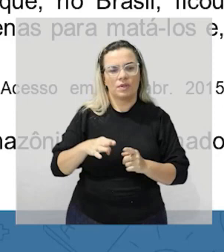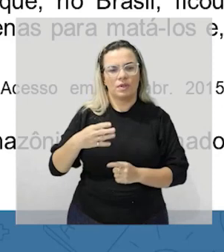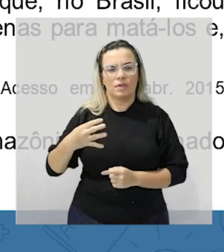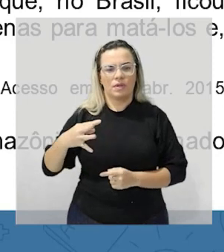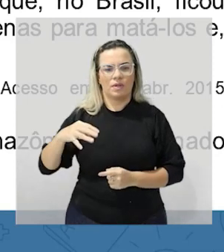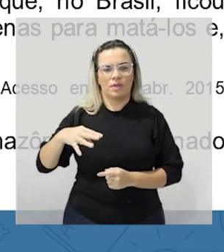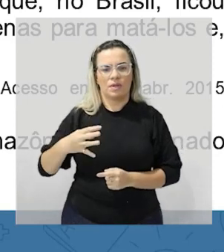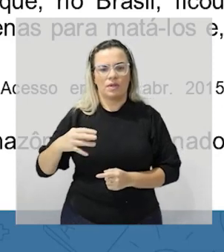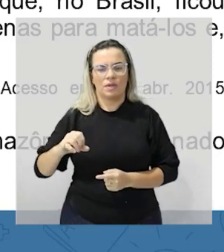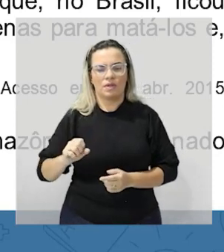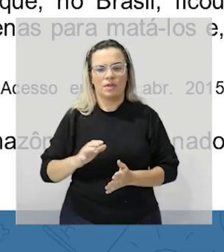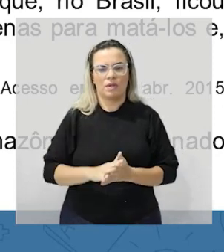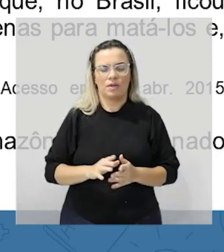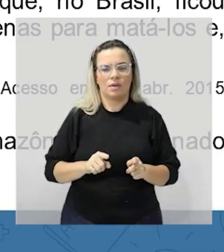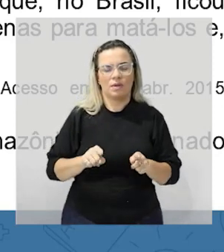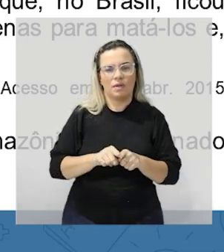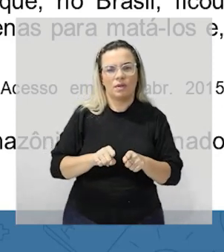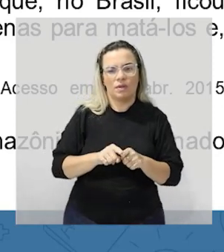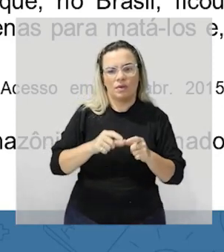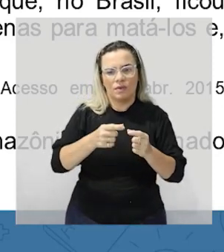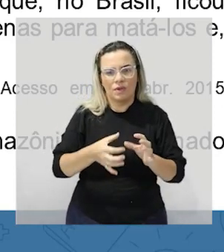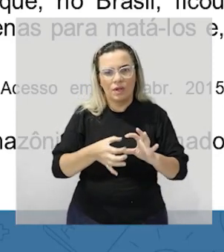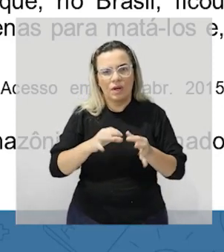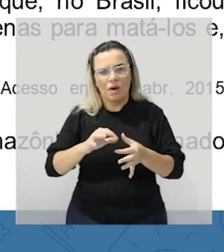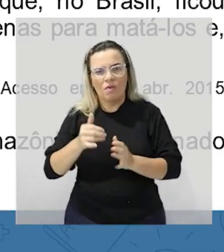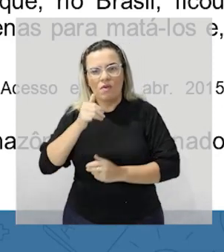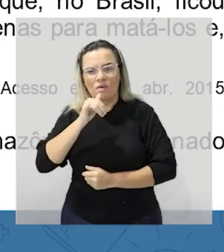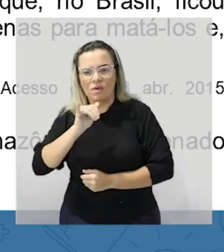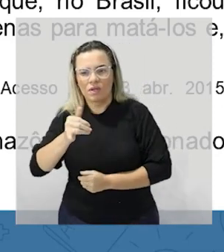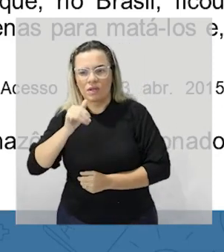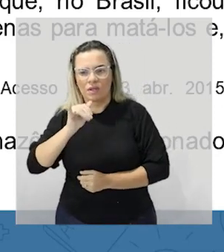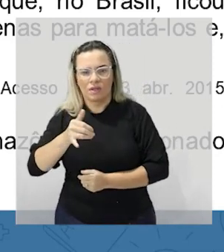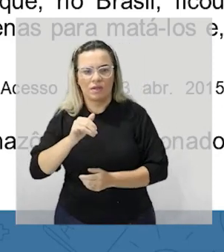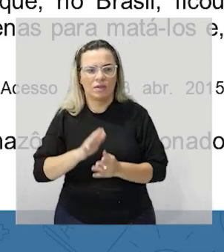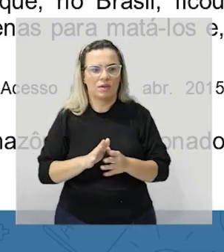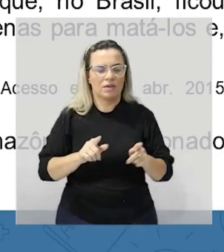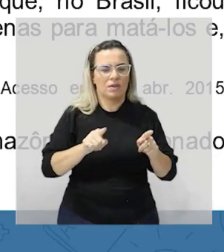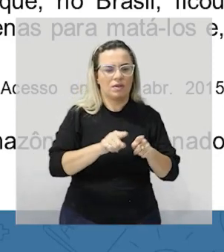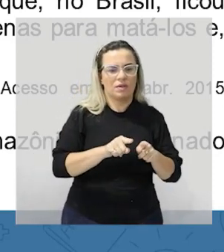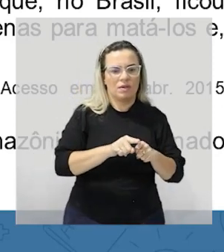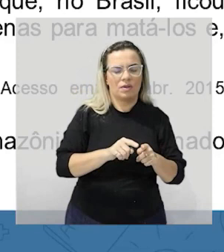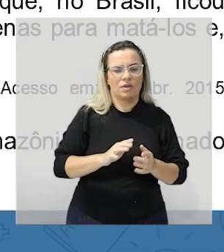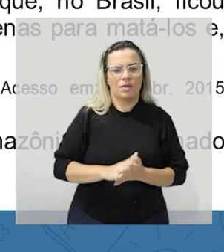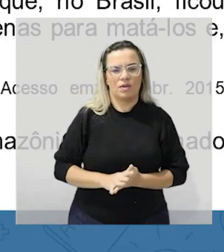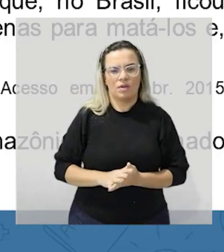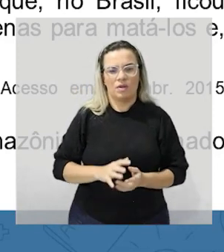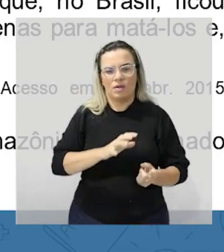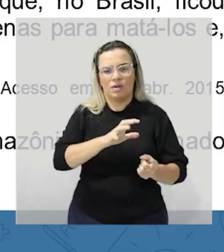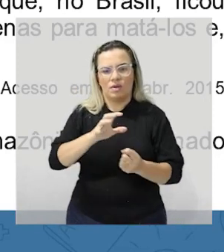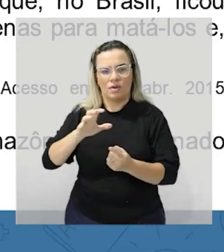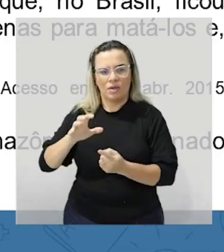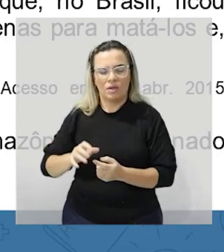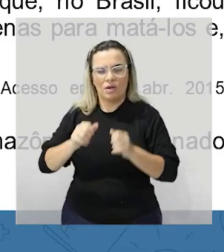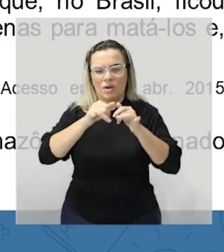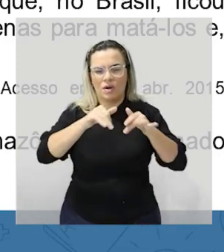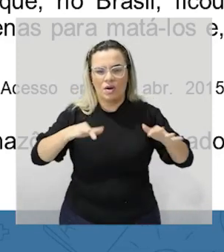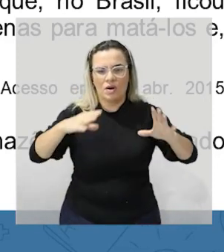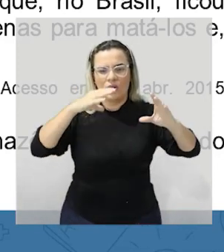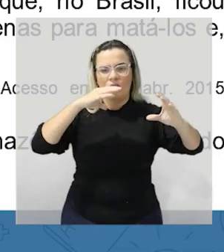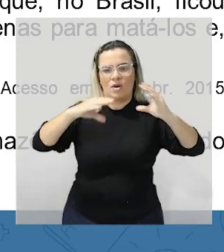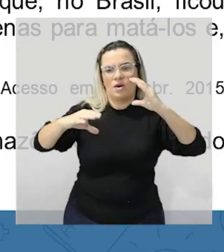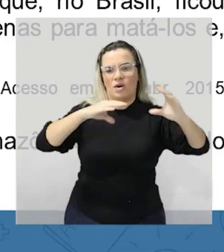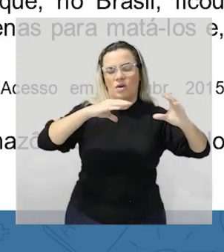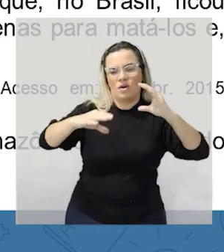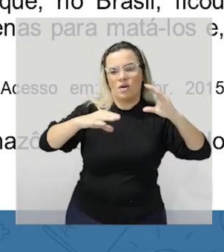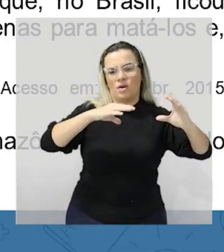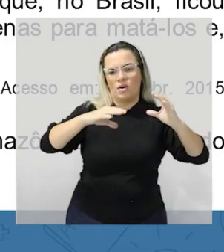batentes, de encampamentos de fios elétricos, que tanto propiciaram a expansão das comunicações